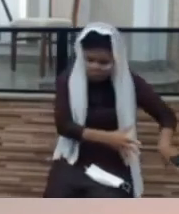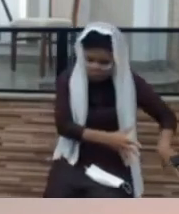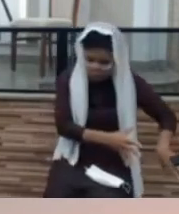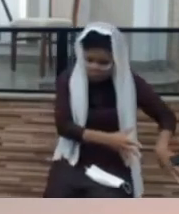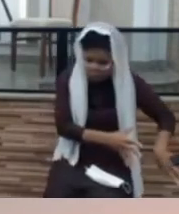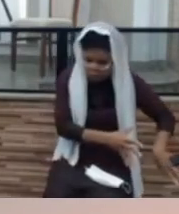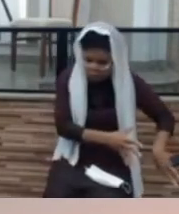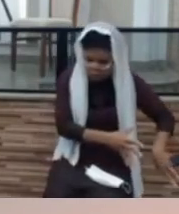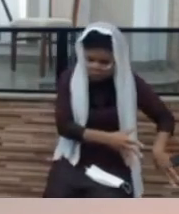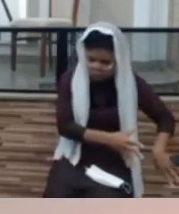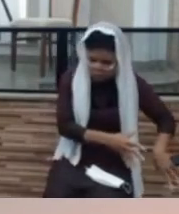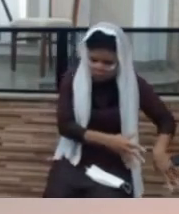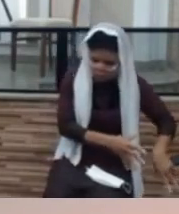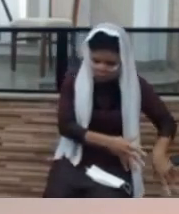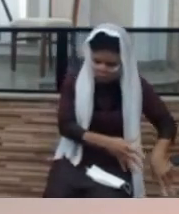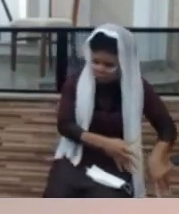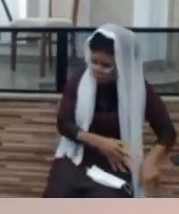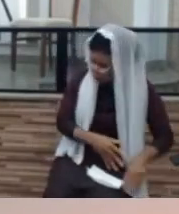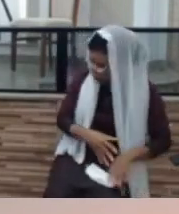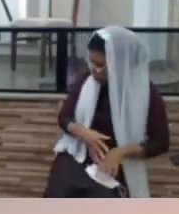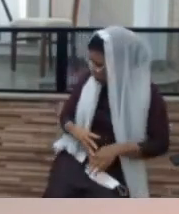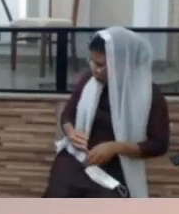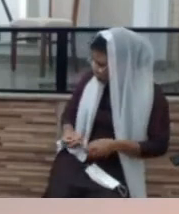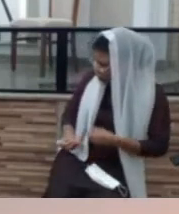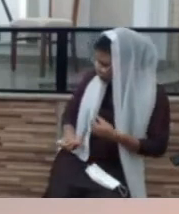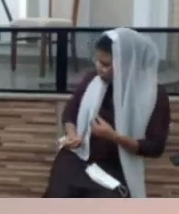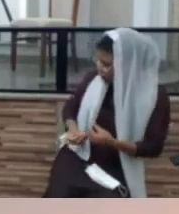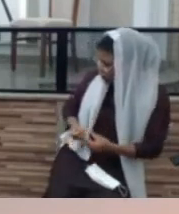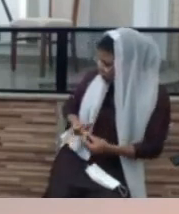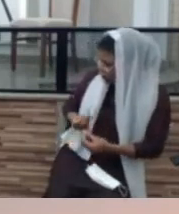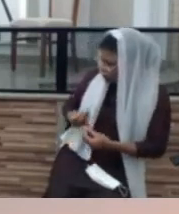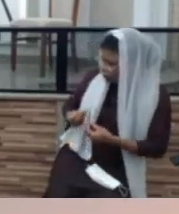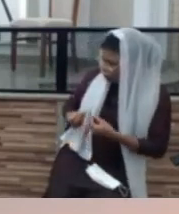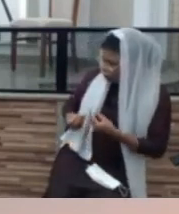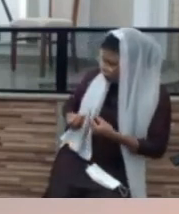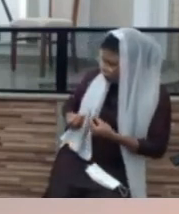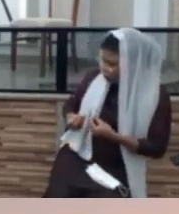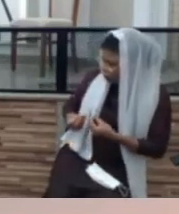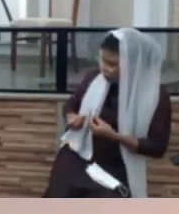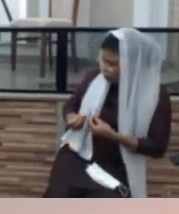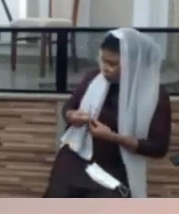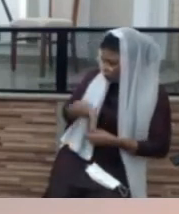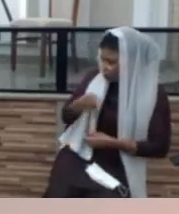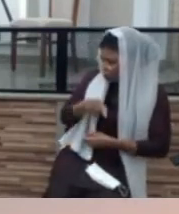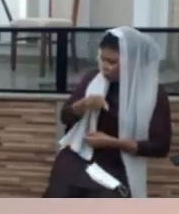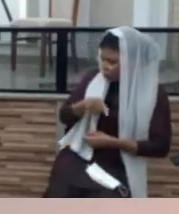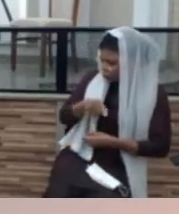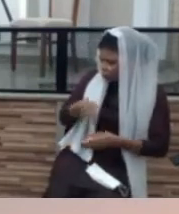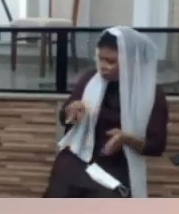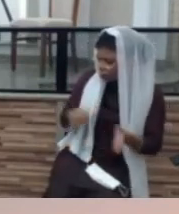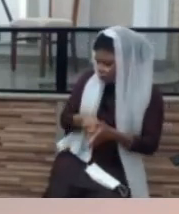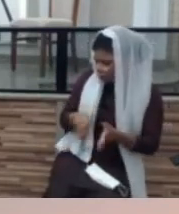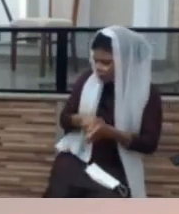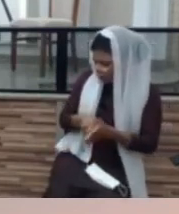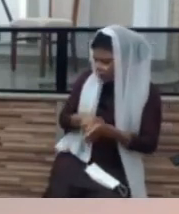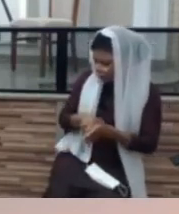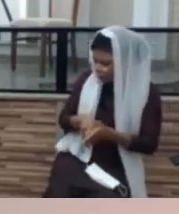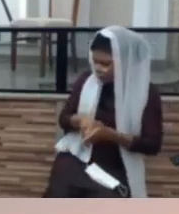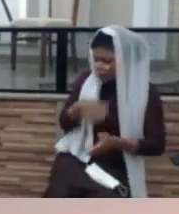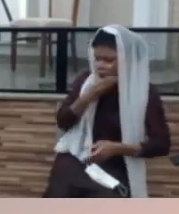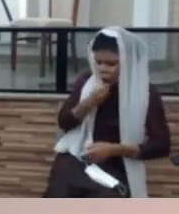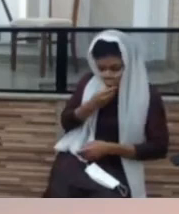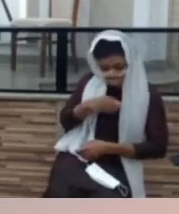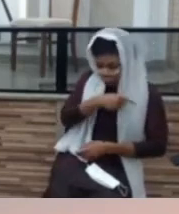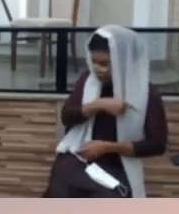alguém talvez ainda disse para ele, mas esses móveis são do genro de Eliasibe. Não interessa. Jogou tudo fora,